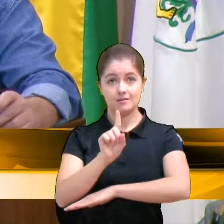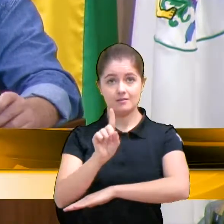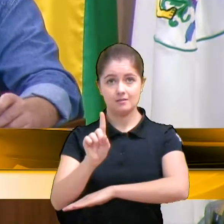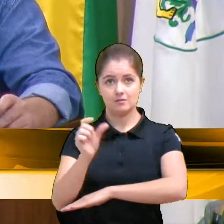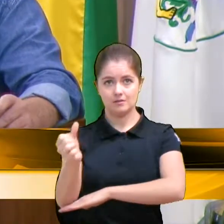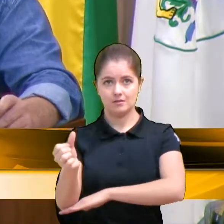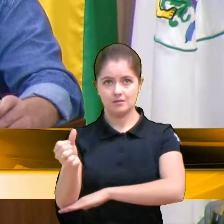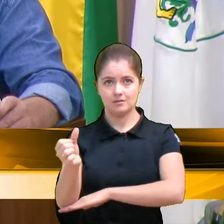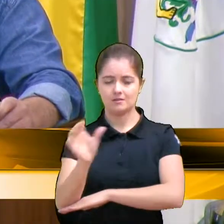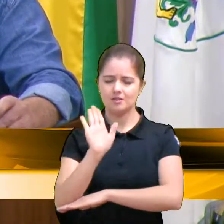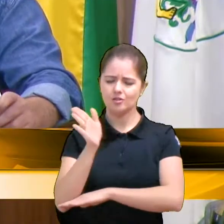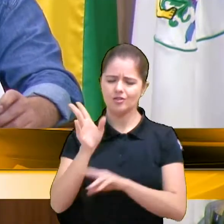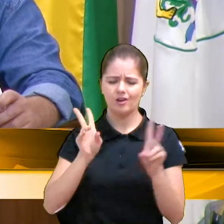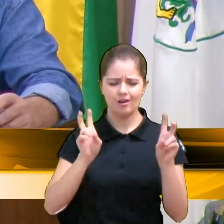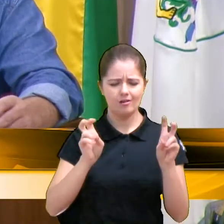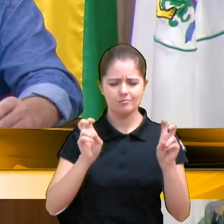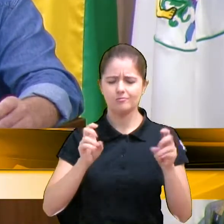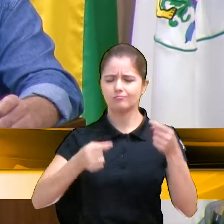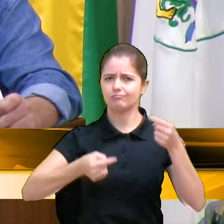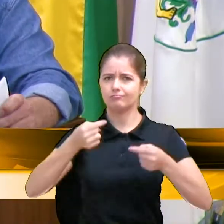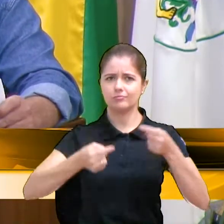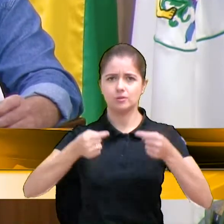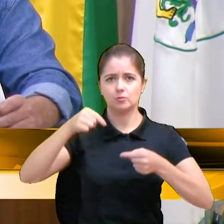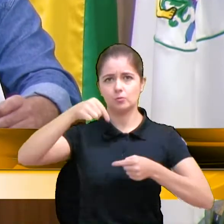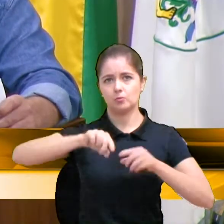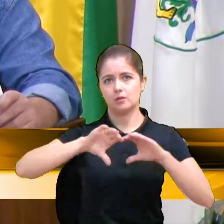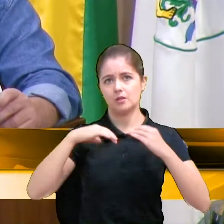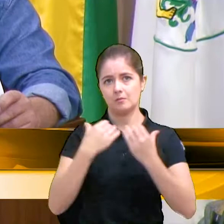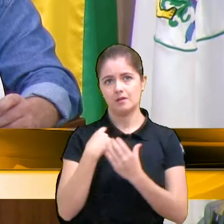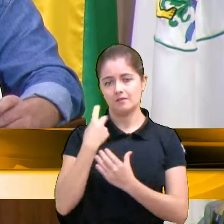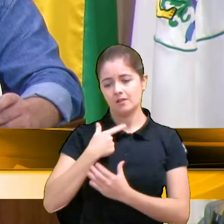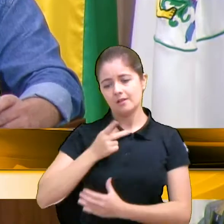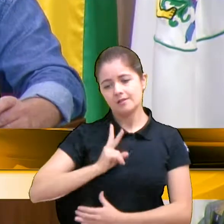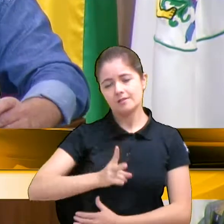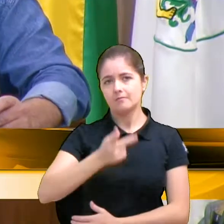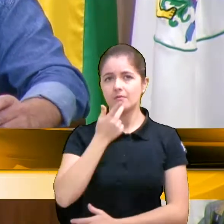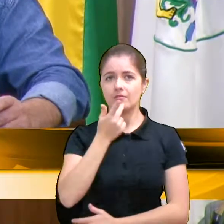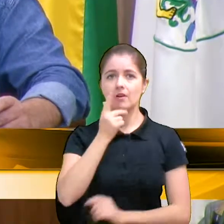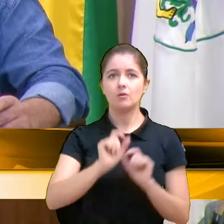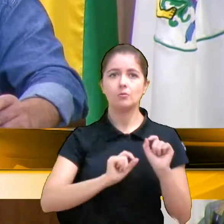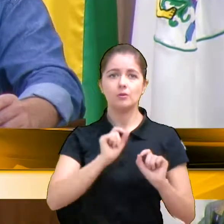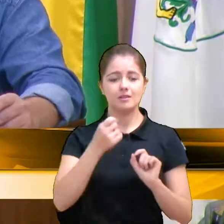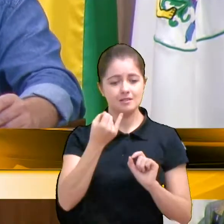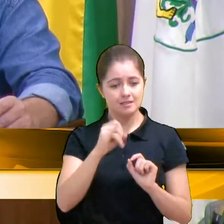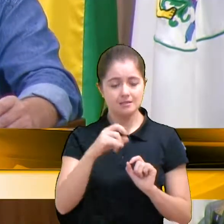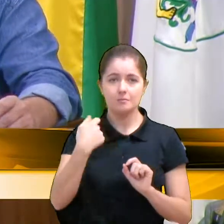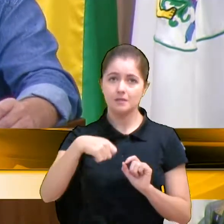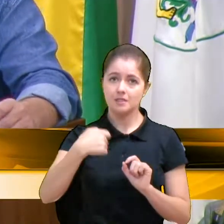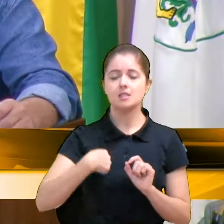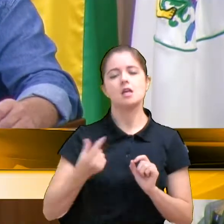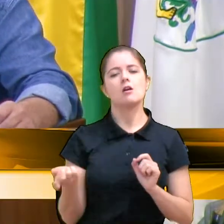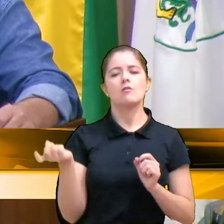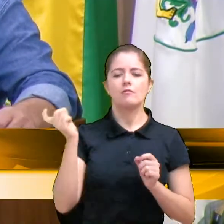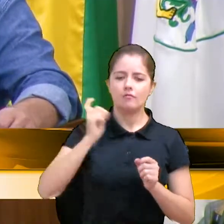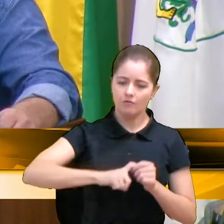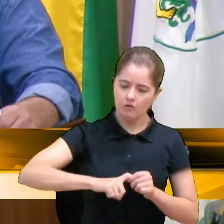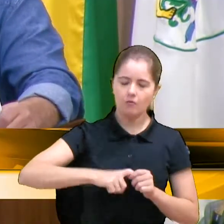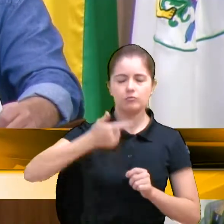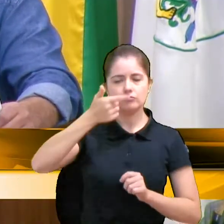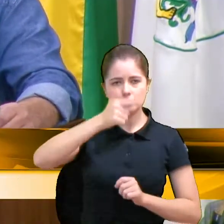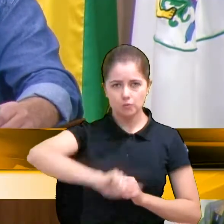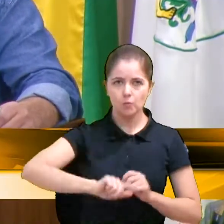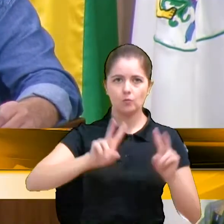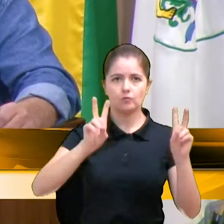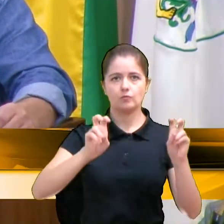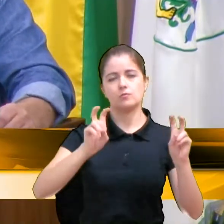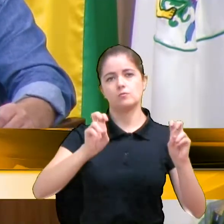casa há muitas vezes. E todas as vezes que eu falo, eu digo que, se necessário, voltarei a falar sobre esse assunto, e